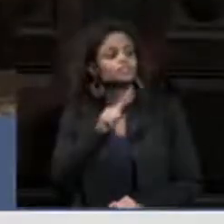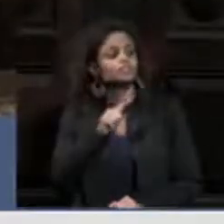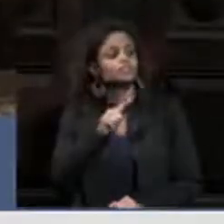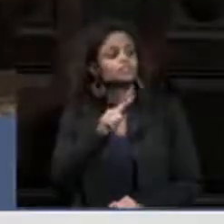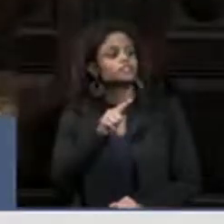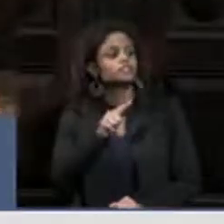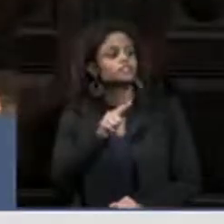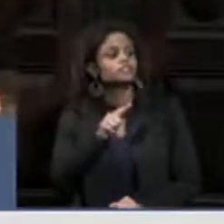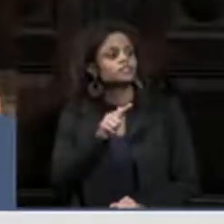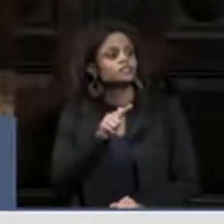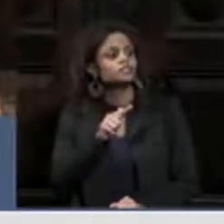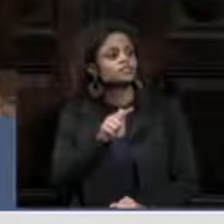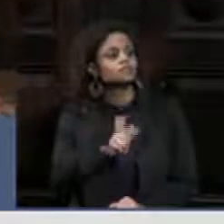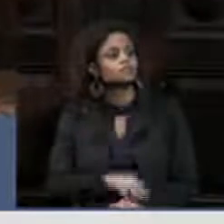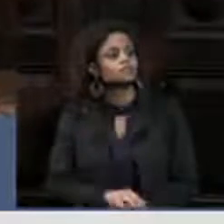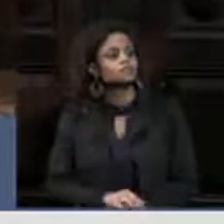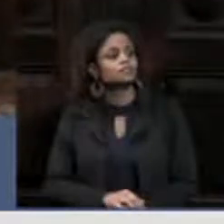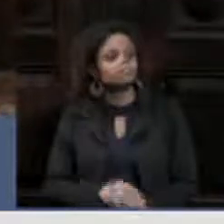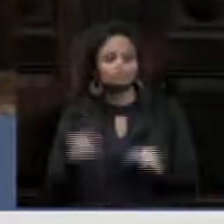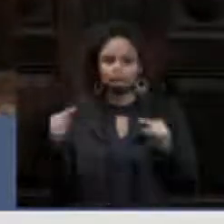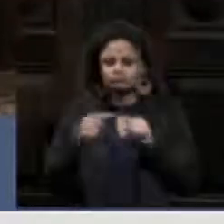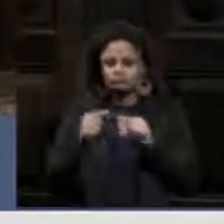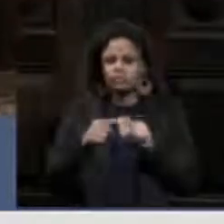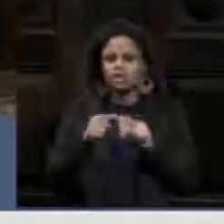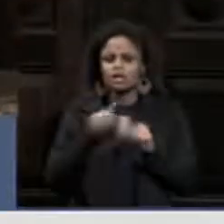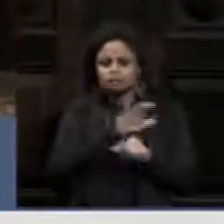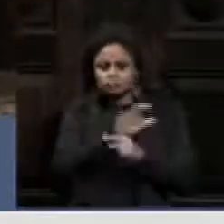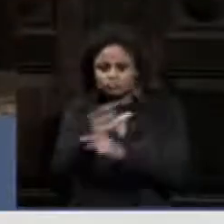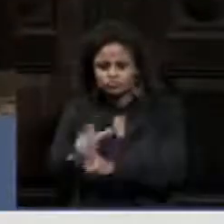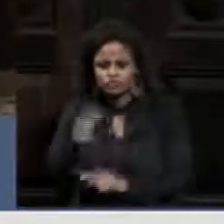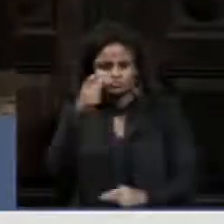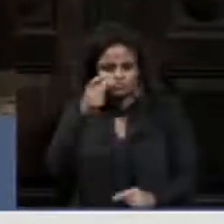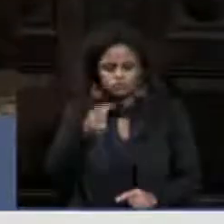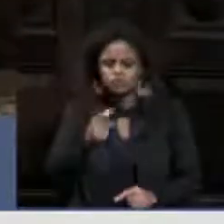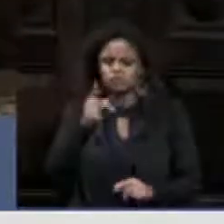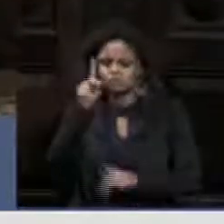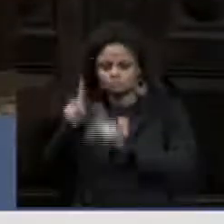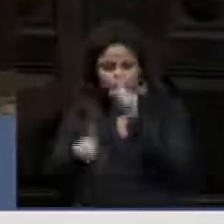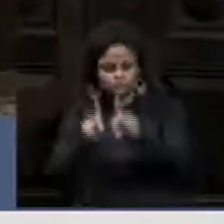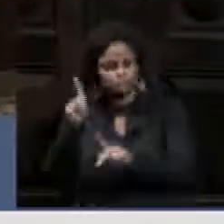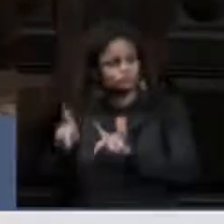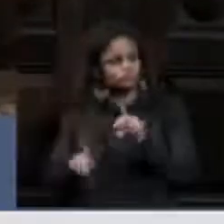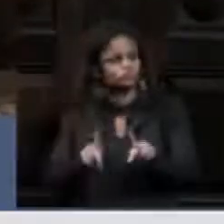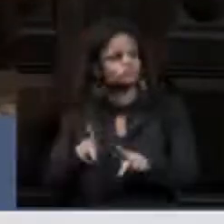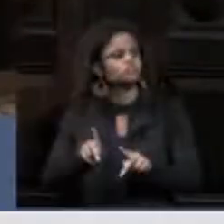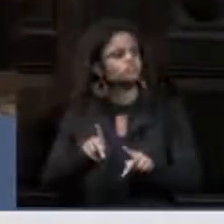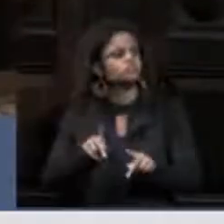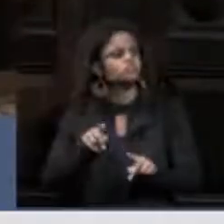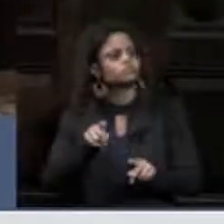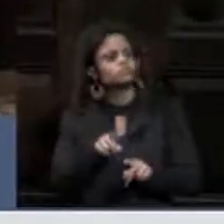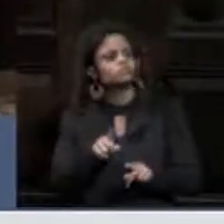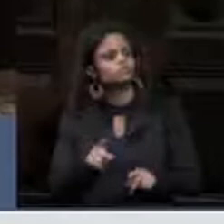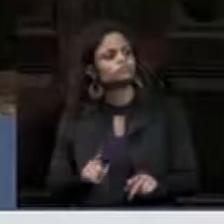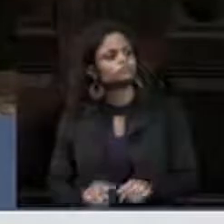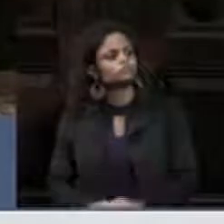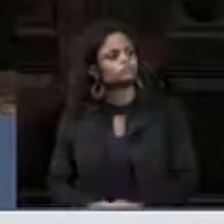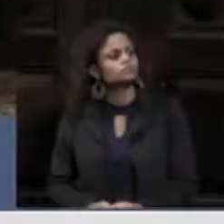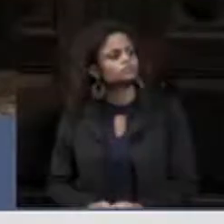atender os interesses das populações mais